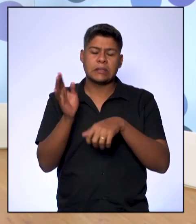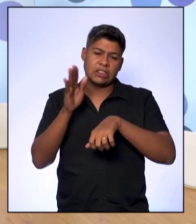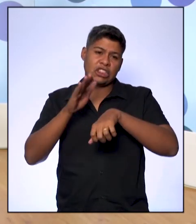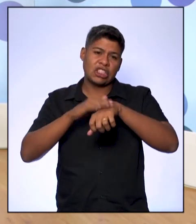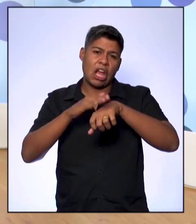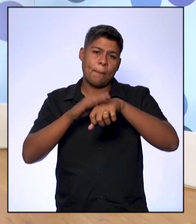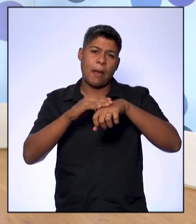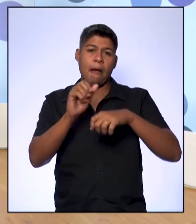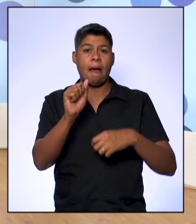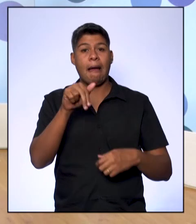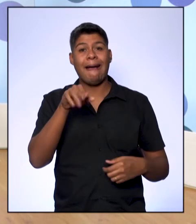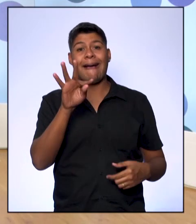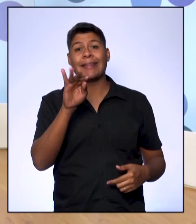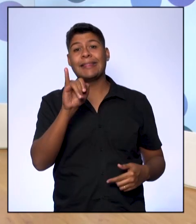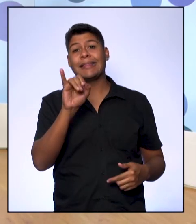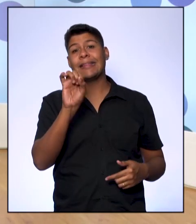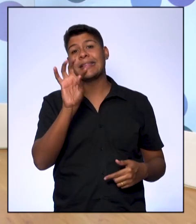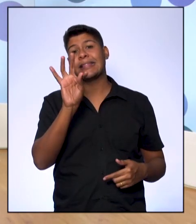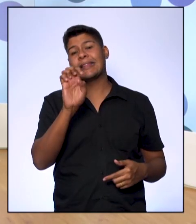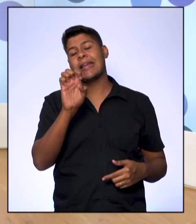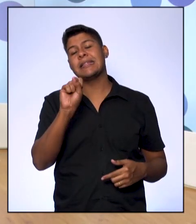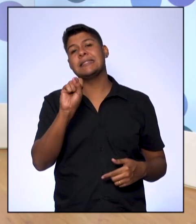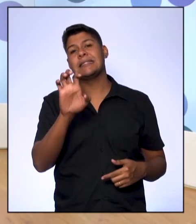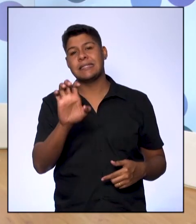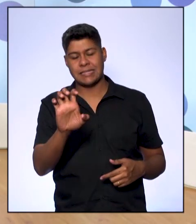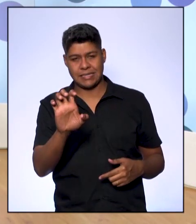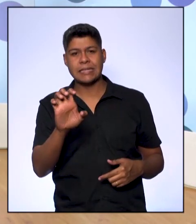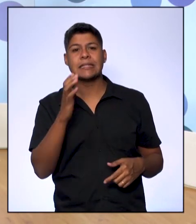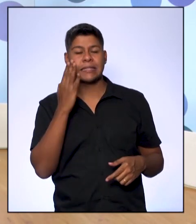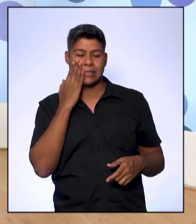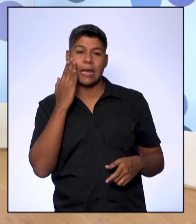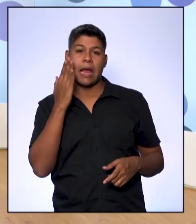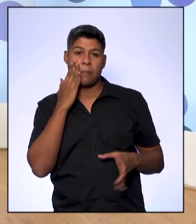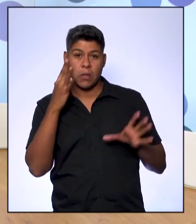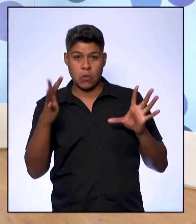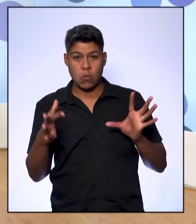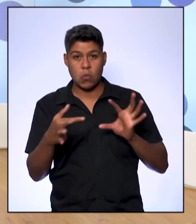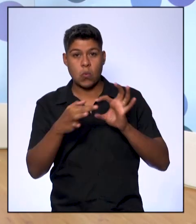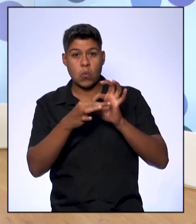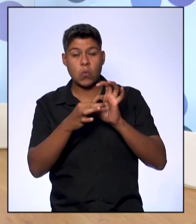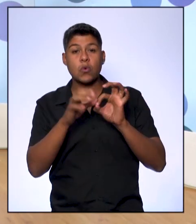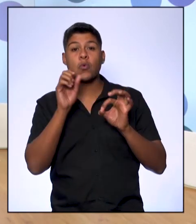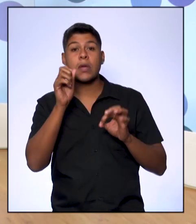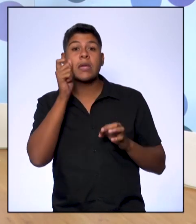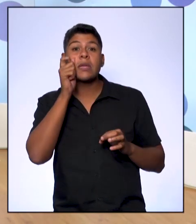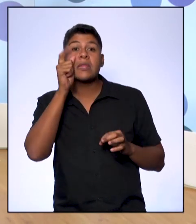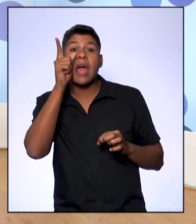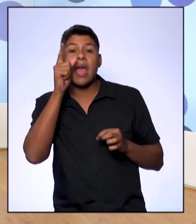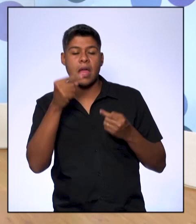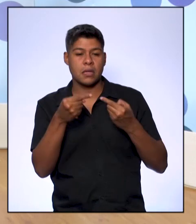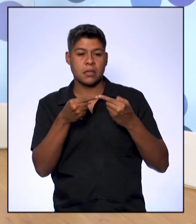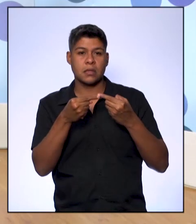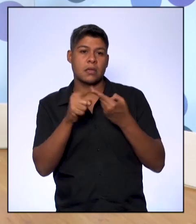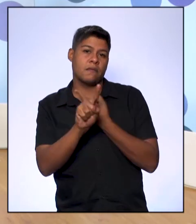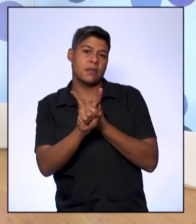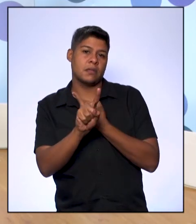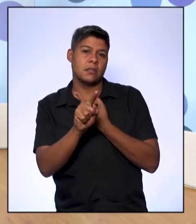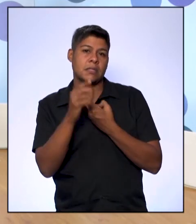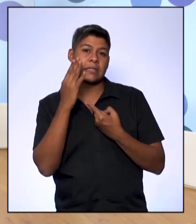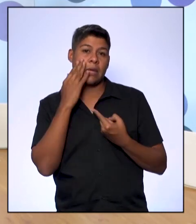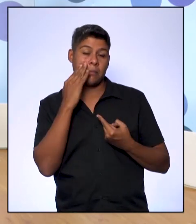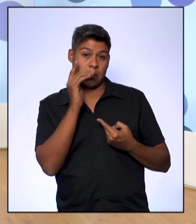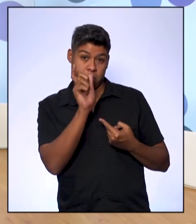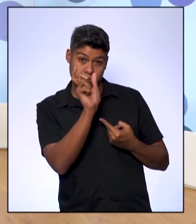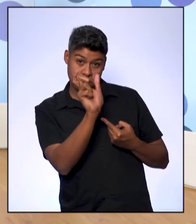antítese se nós temos uma antítese essa figura une ideias opostas lembrando que o